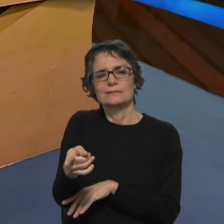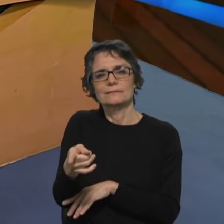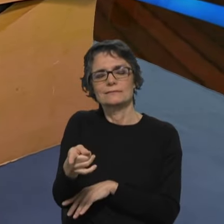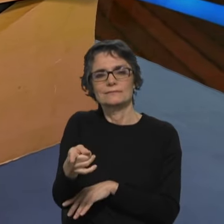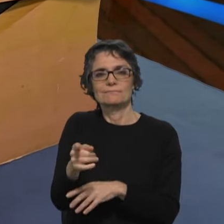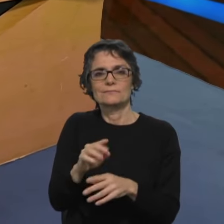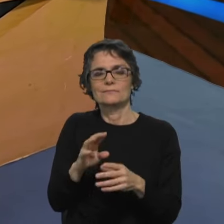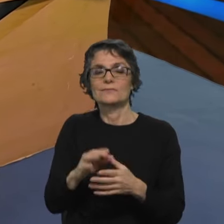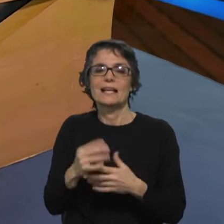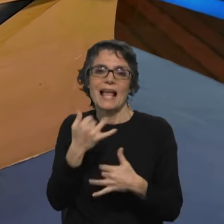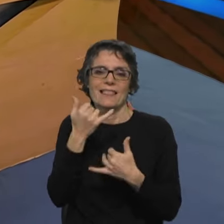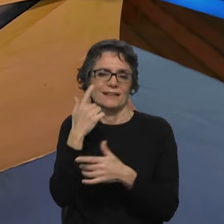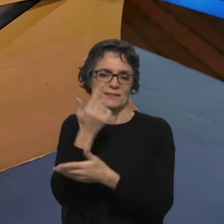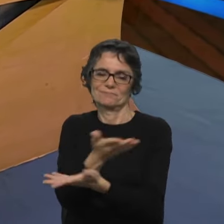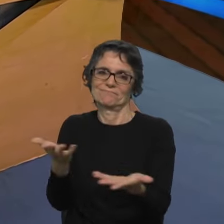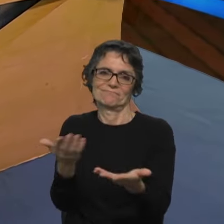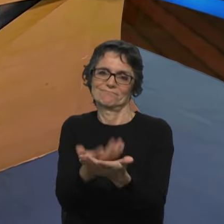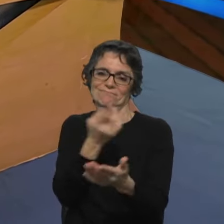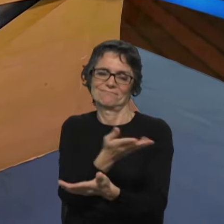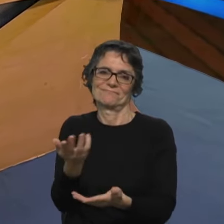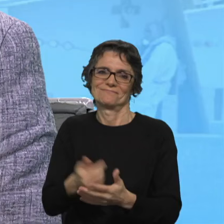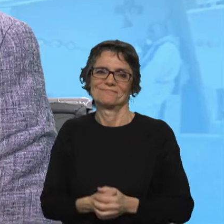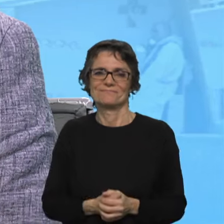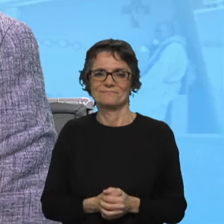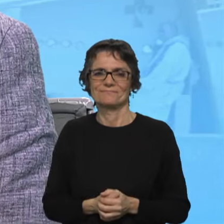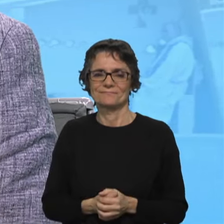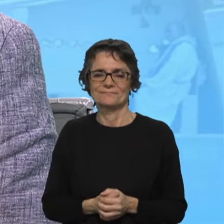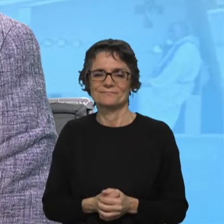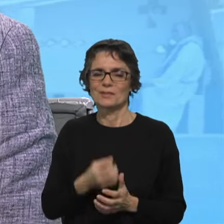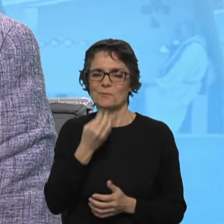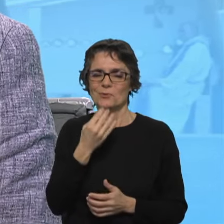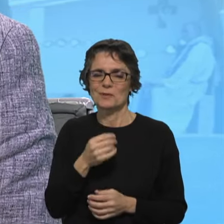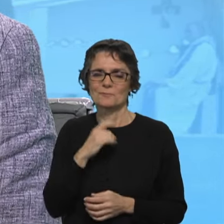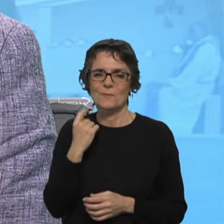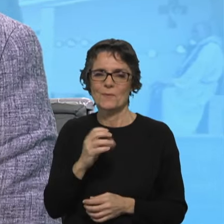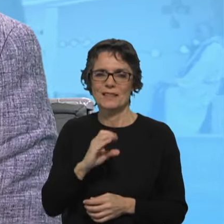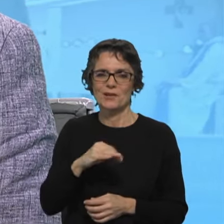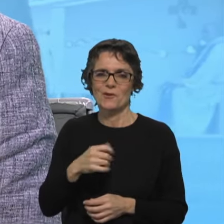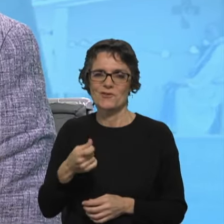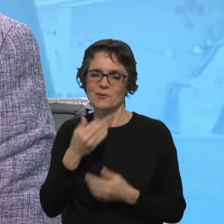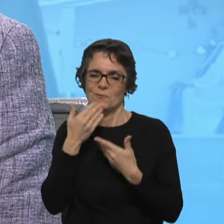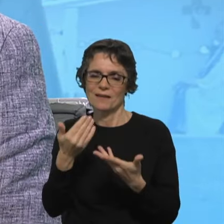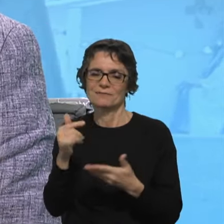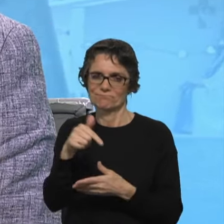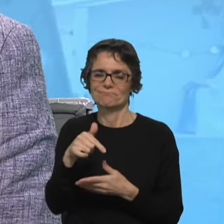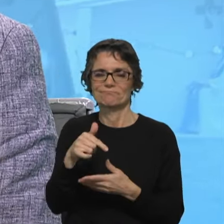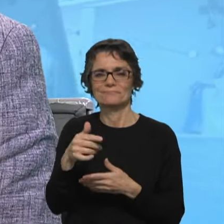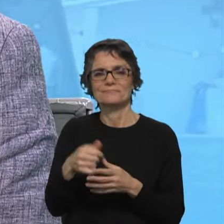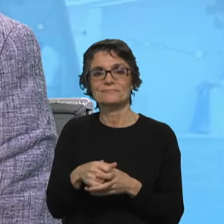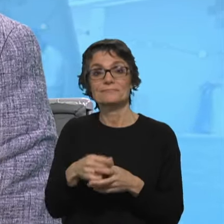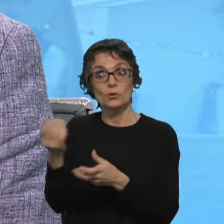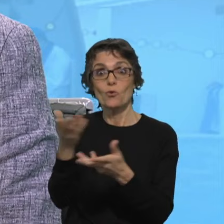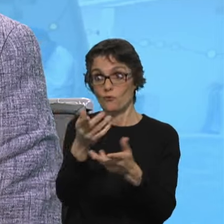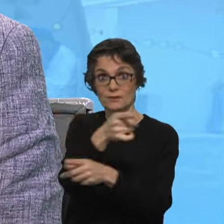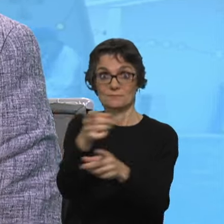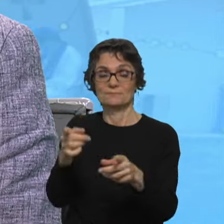traduz-se na alegria com que vivem estes mistérios. Muito bem, Padre César Costa, muito obrigado por esta partilha. fico ao convite